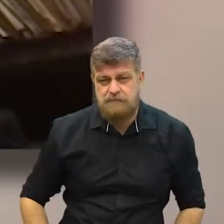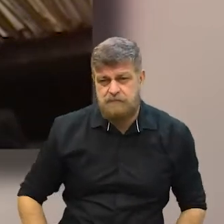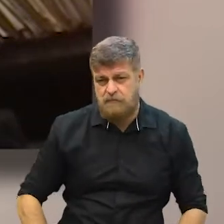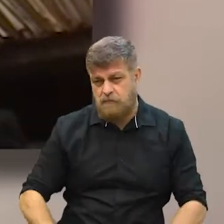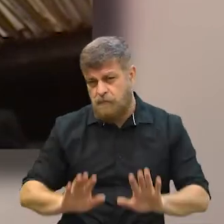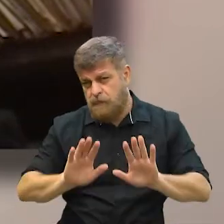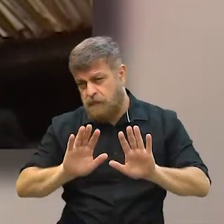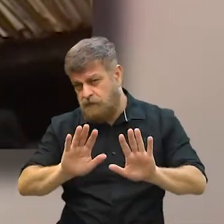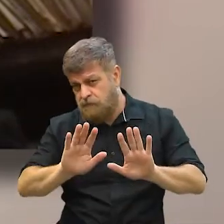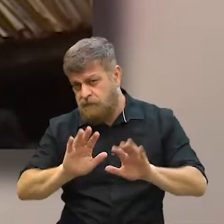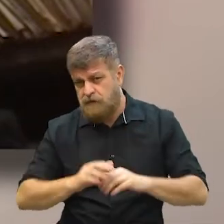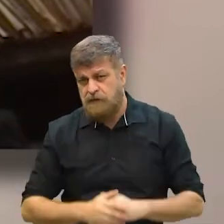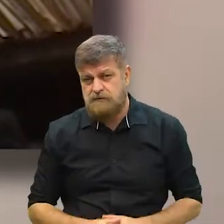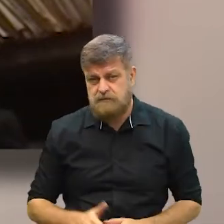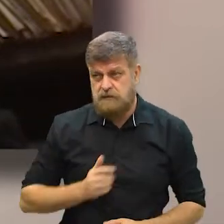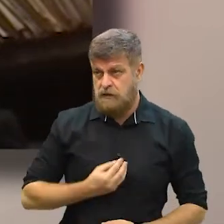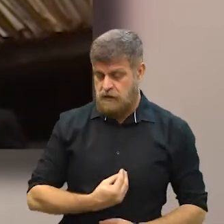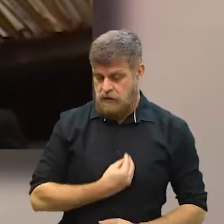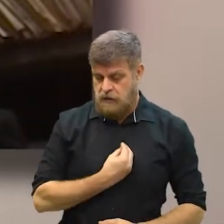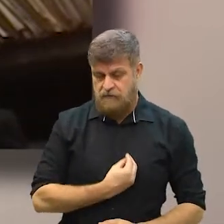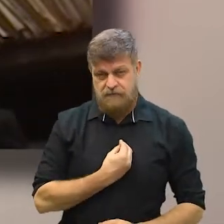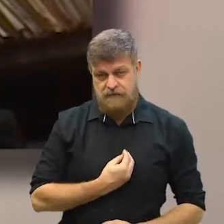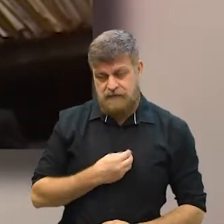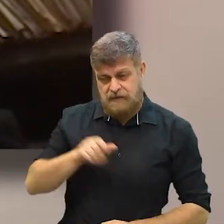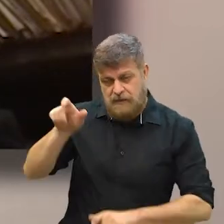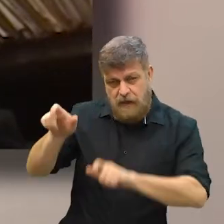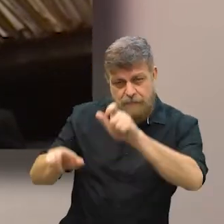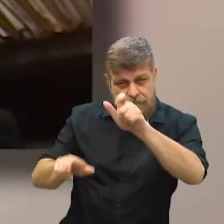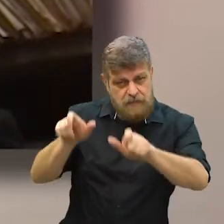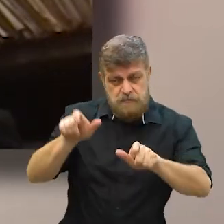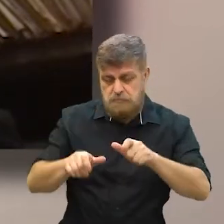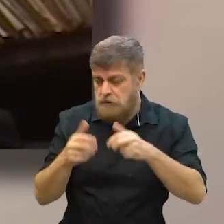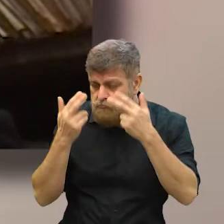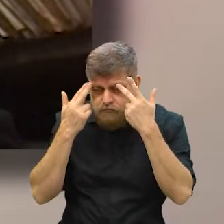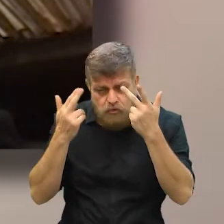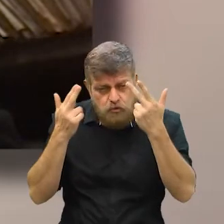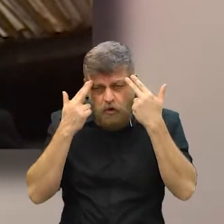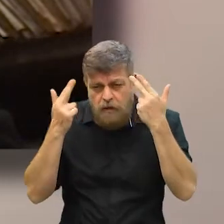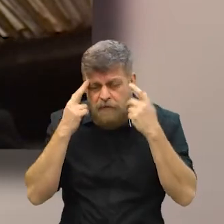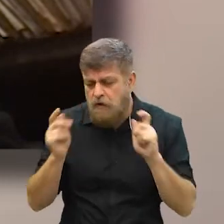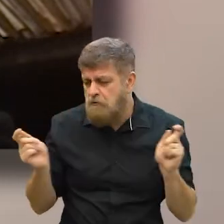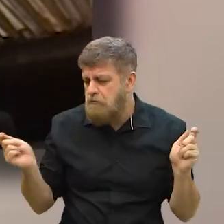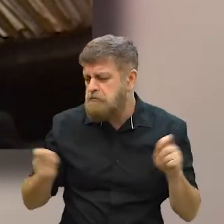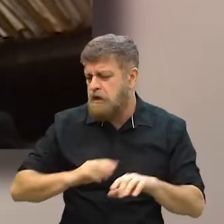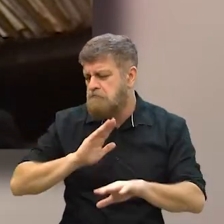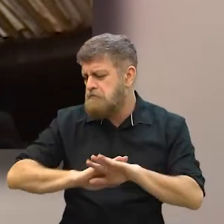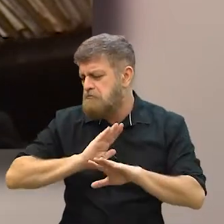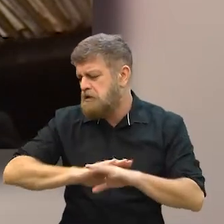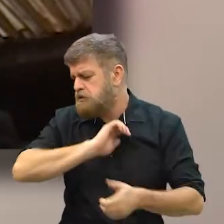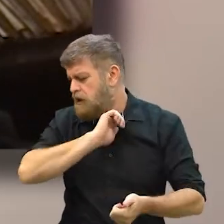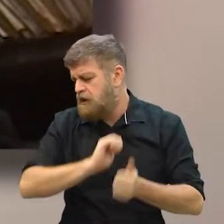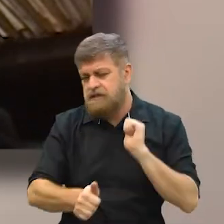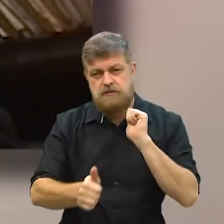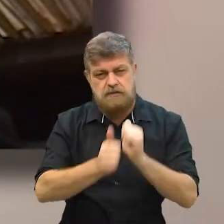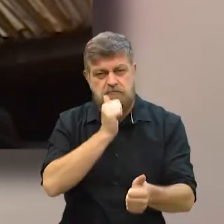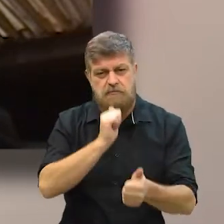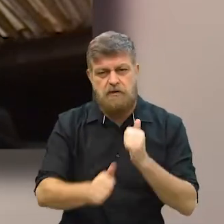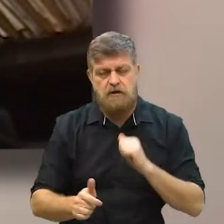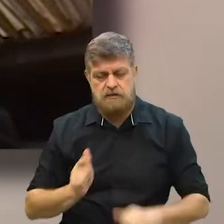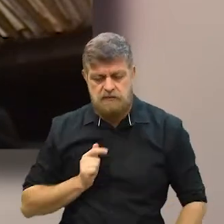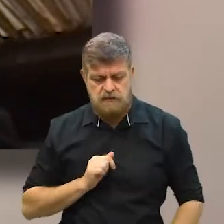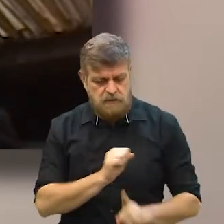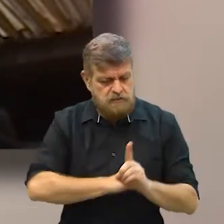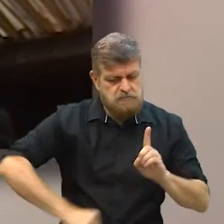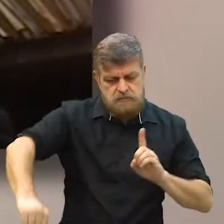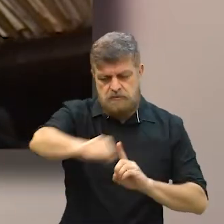Mas a vida da pessoa é inteiramente normal. Pode fazer o seu esporte, pode ter